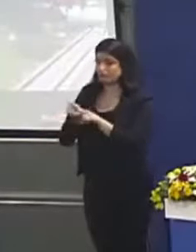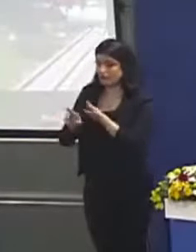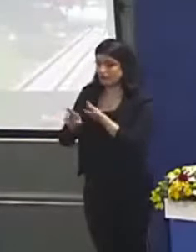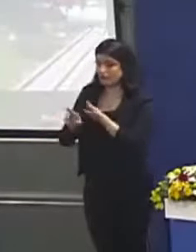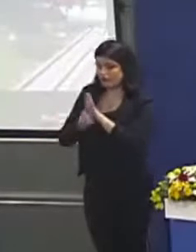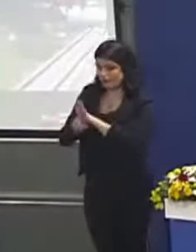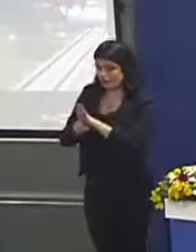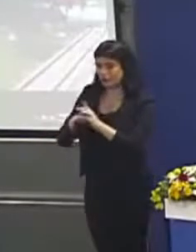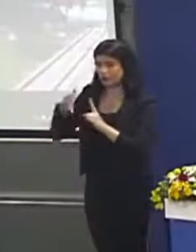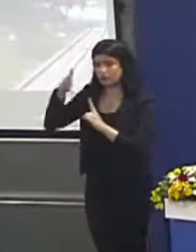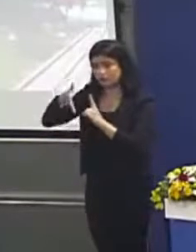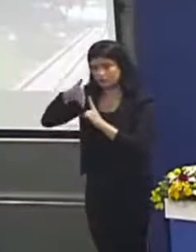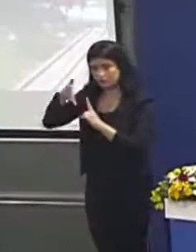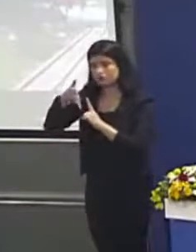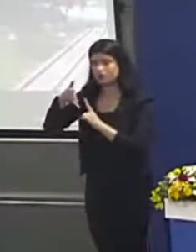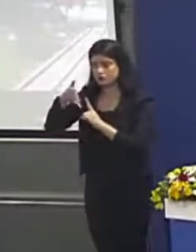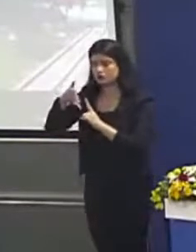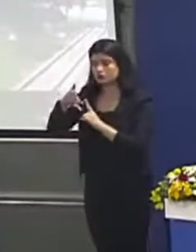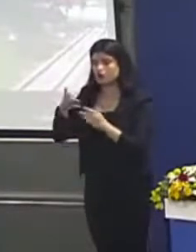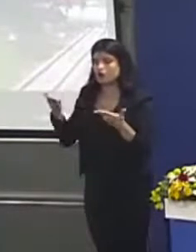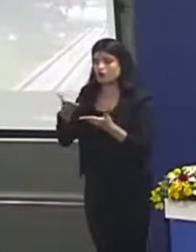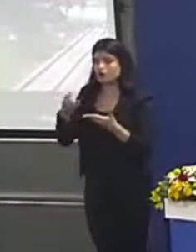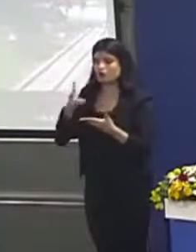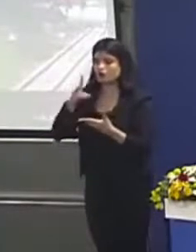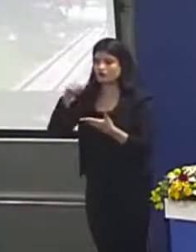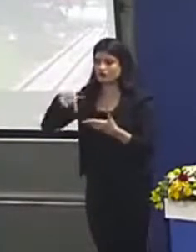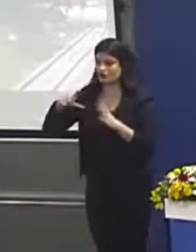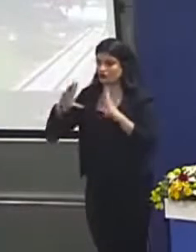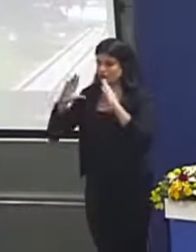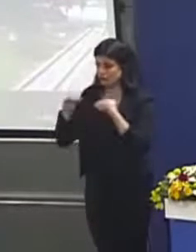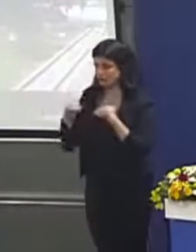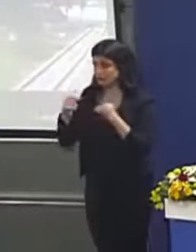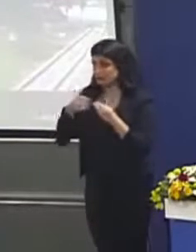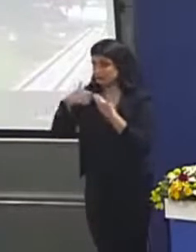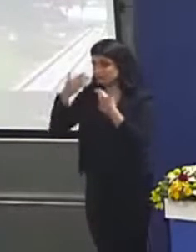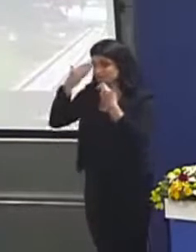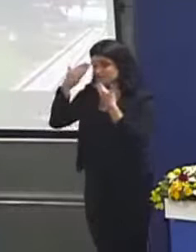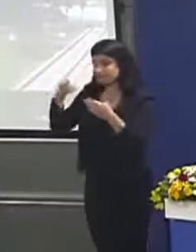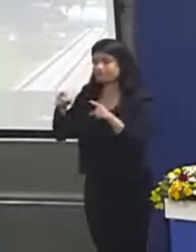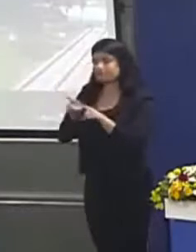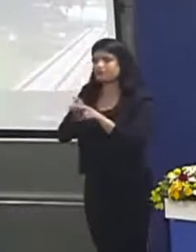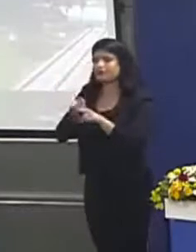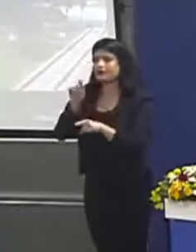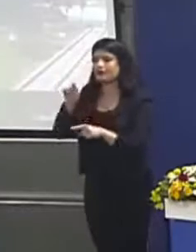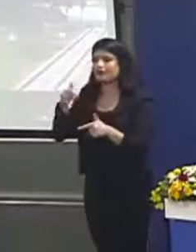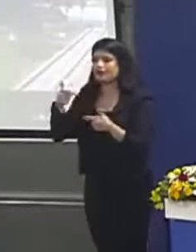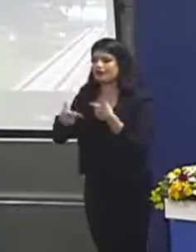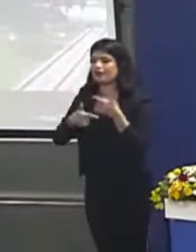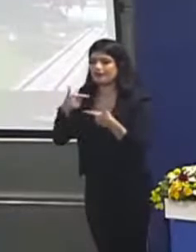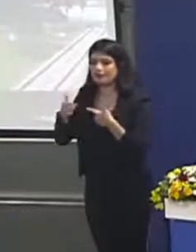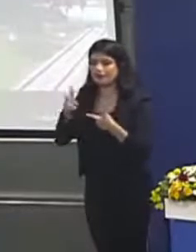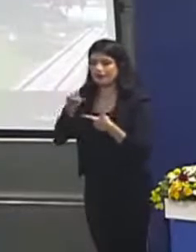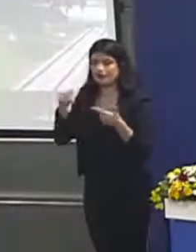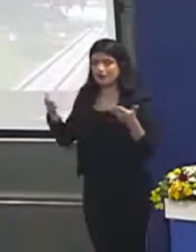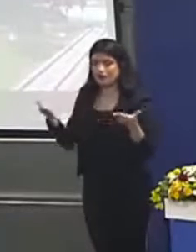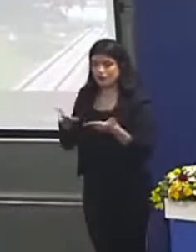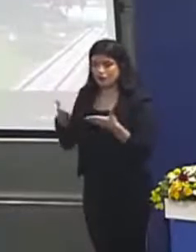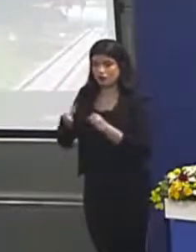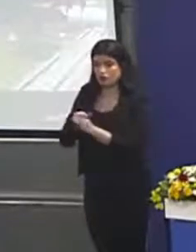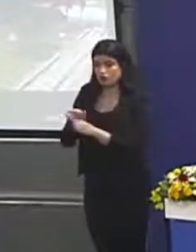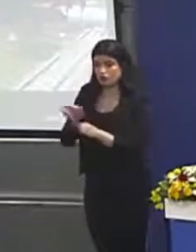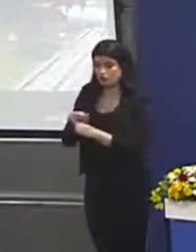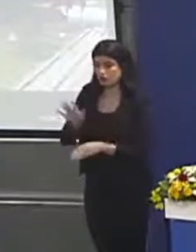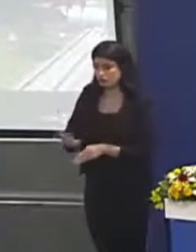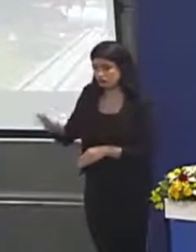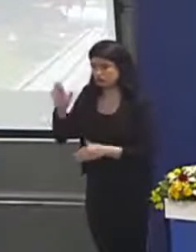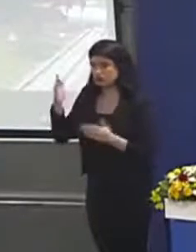que apreciamos e apreciaremos nesta noite. Agradeço ainda às trabalhadoras e trabalhadores do Conselho Regional